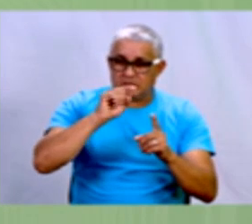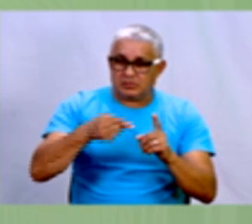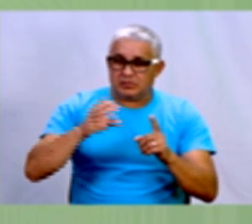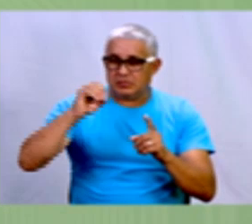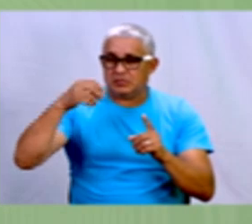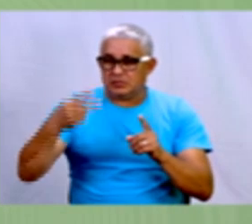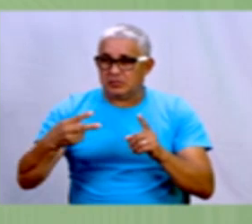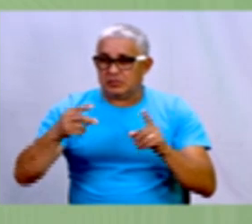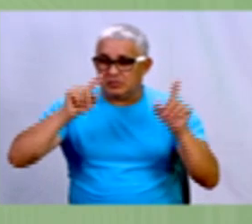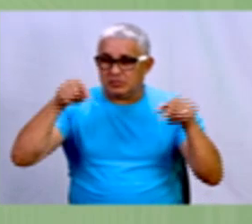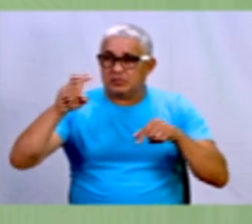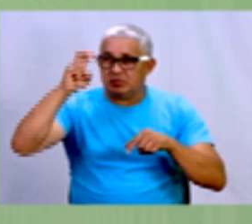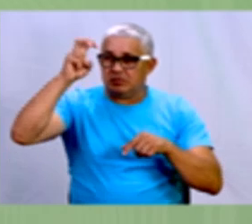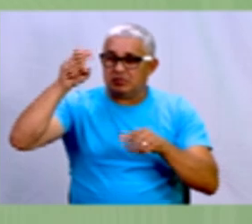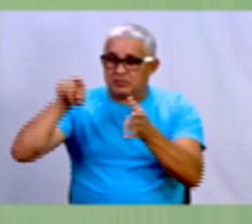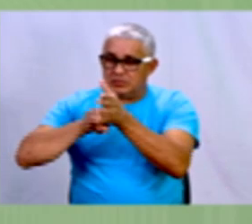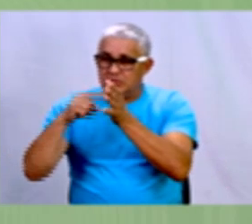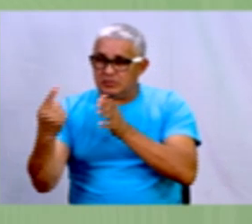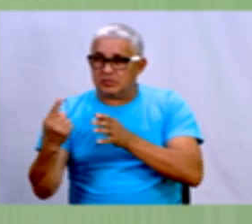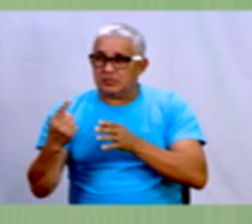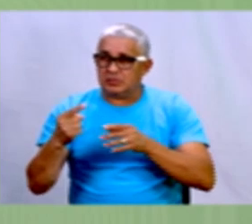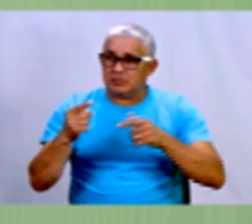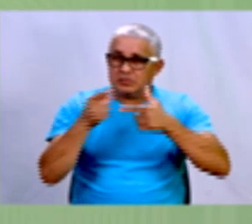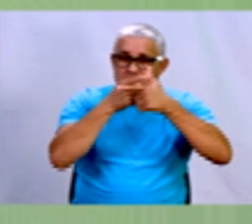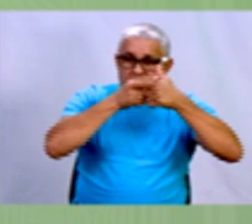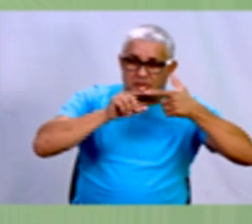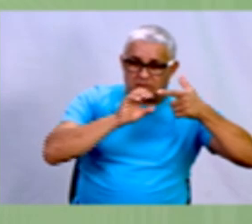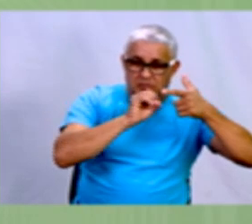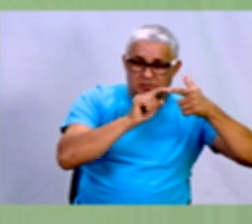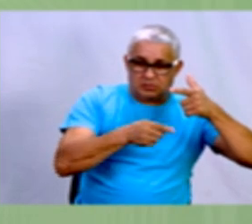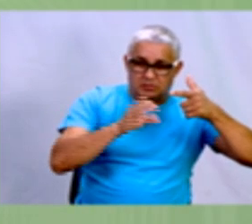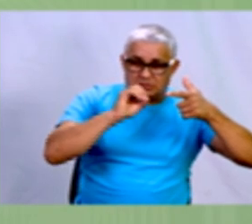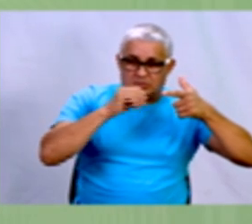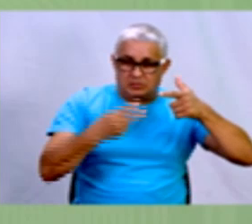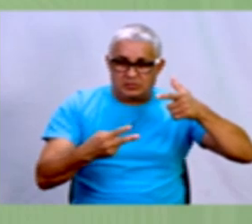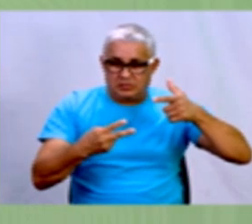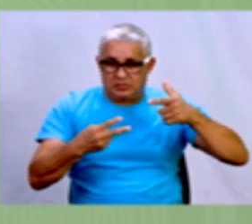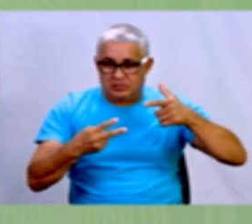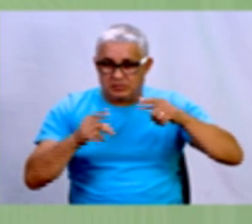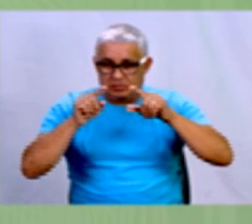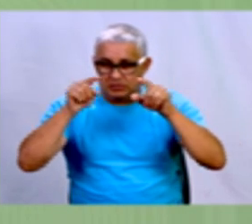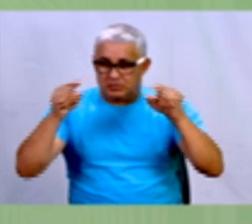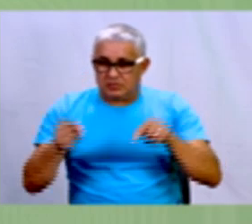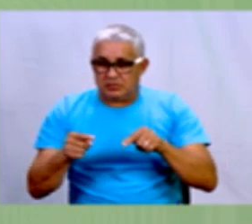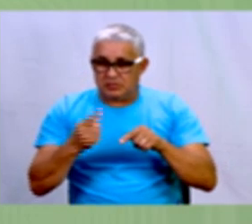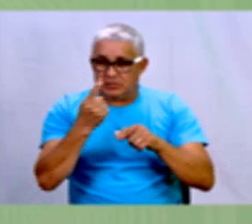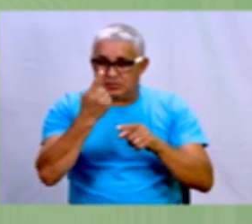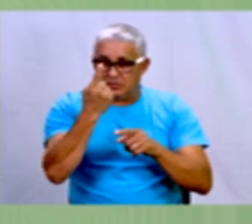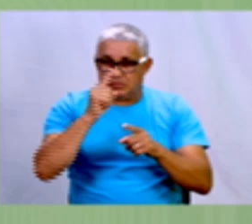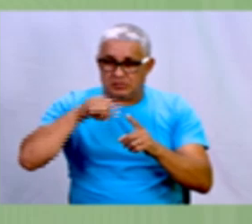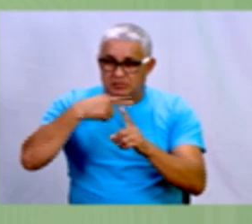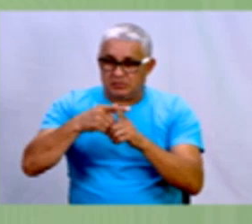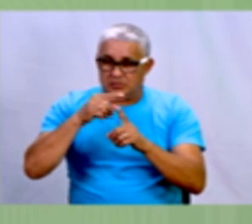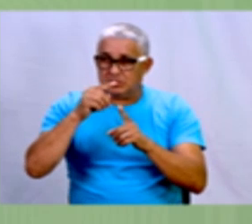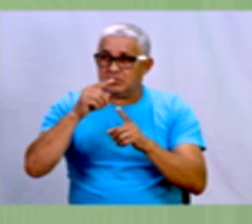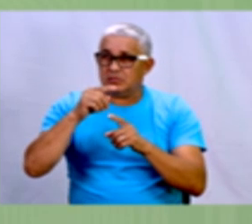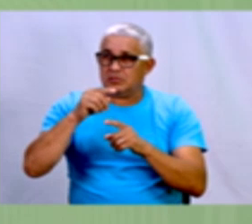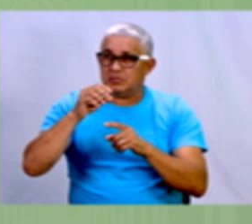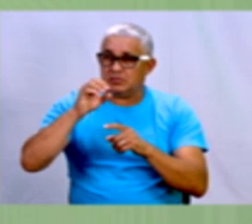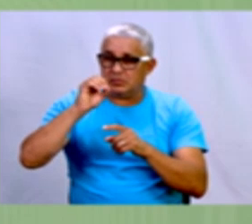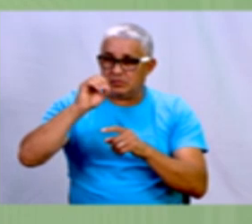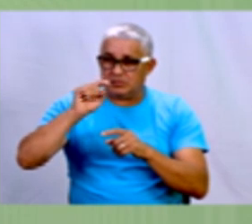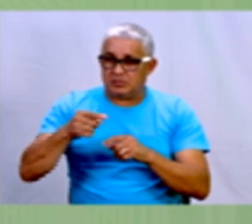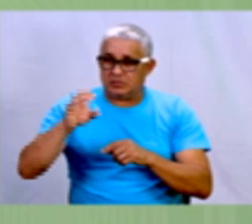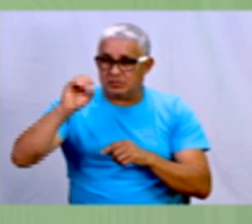menos 1. Aí, sobre a minha taxa, que é 0,02, vezes 1 mais taxa, 1 mais